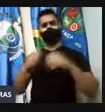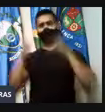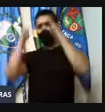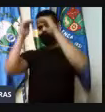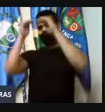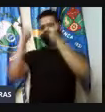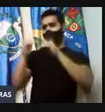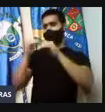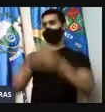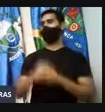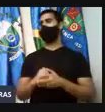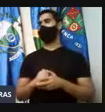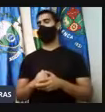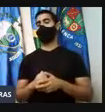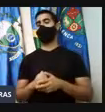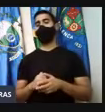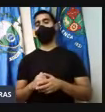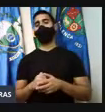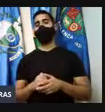valer